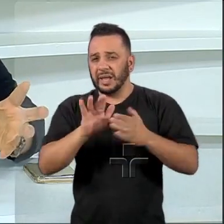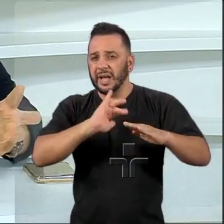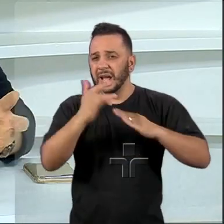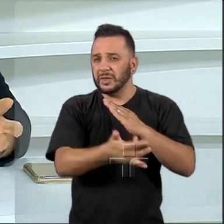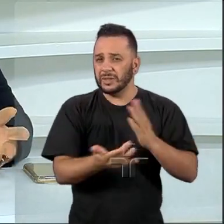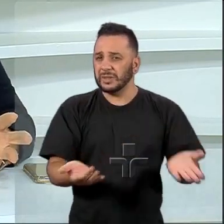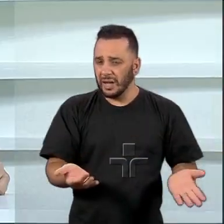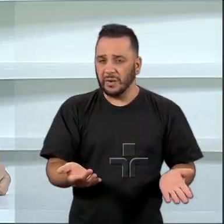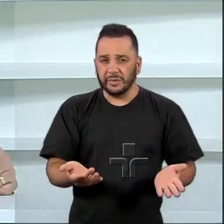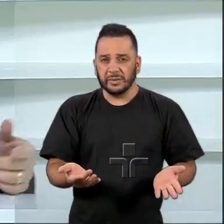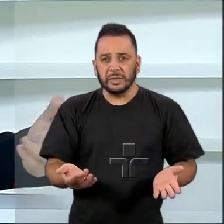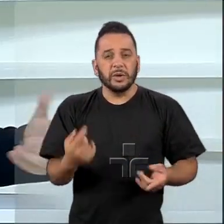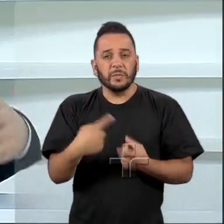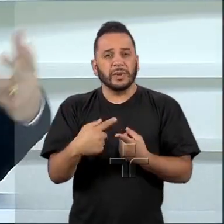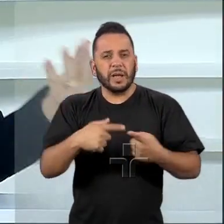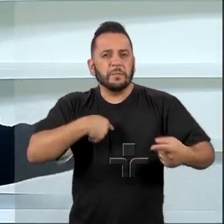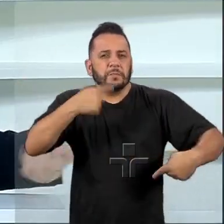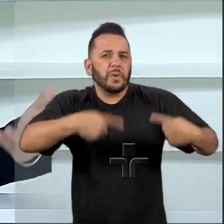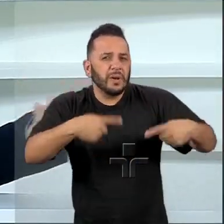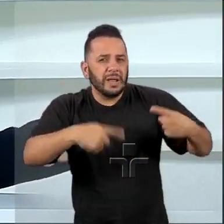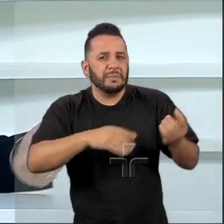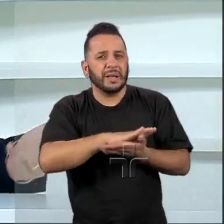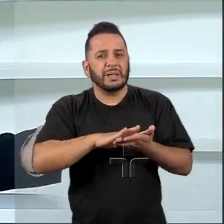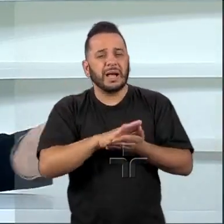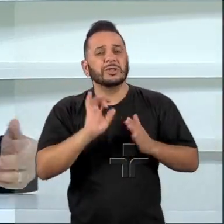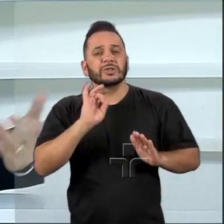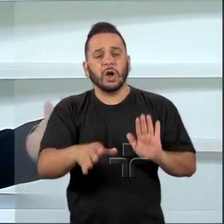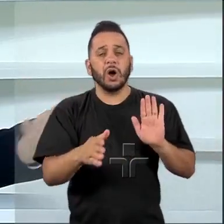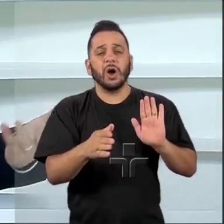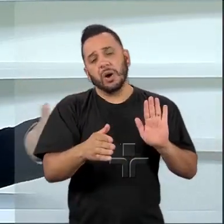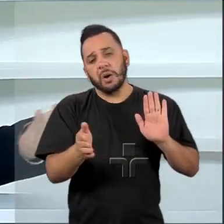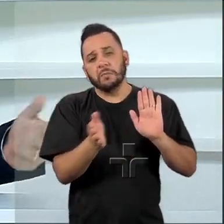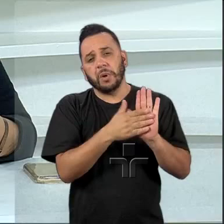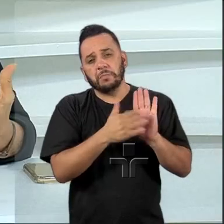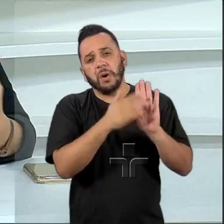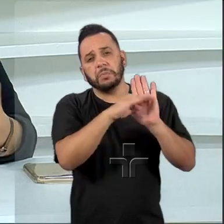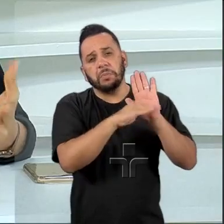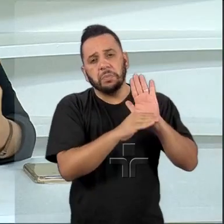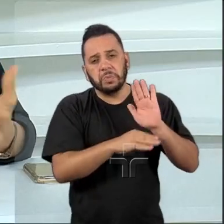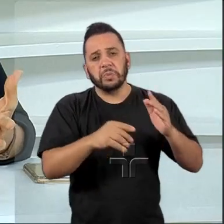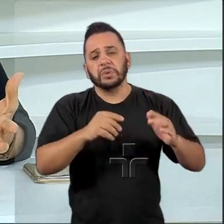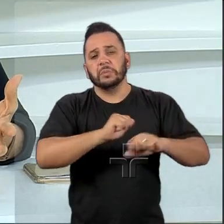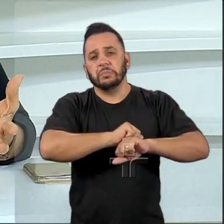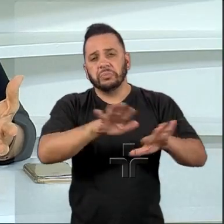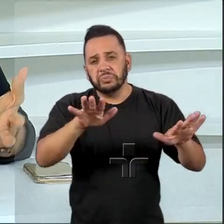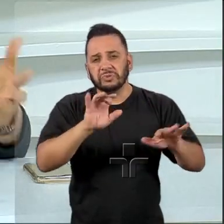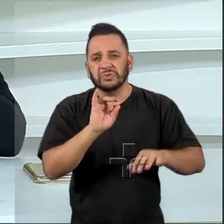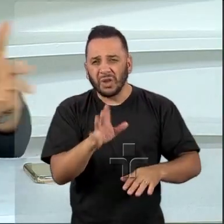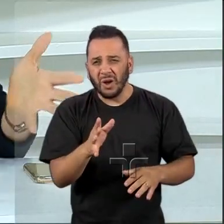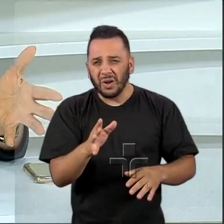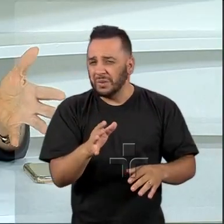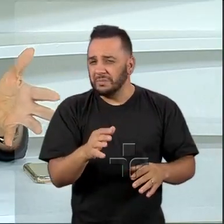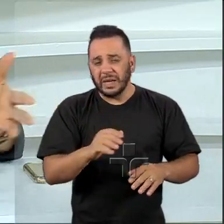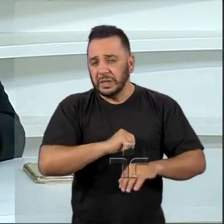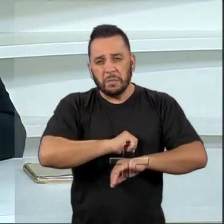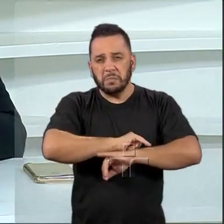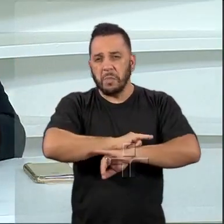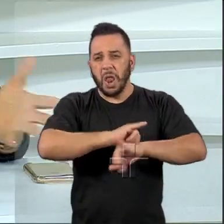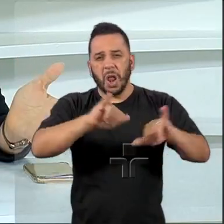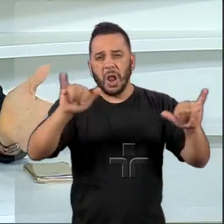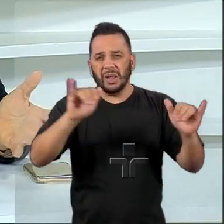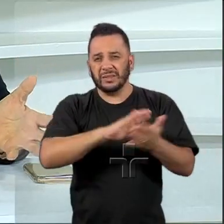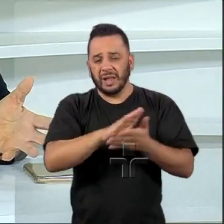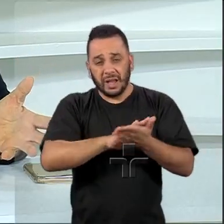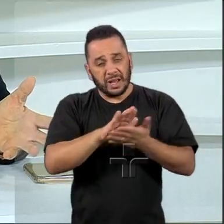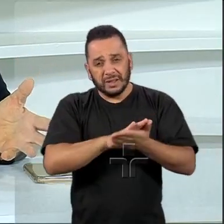social... Não dá polêmica, esse negócio de divulgar política pública. Isso... Então, os proporcionais ficaram perdidos nisso e todos sofreram, né? Os